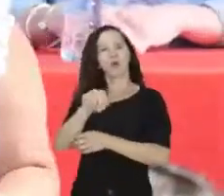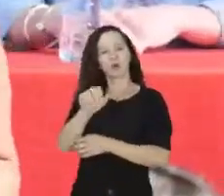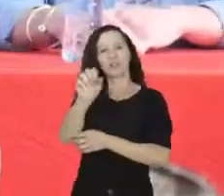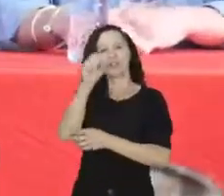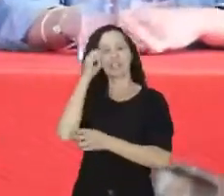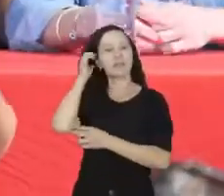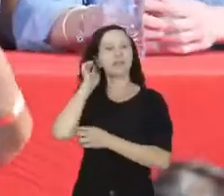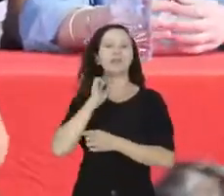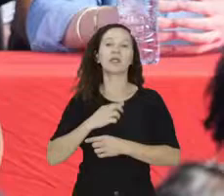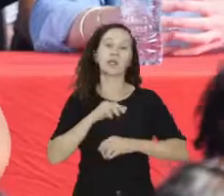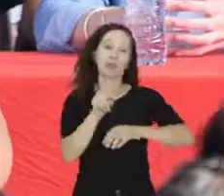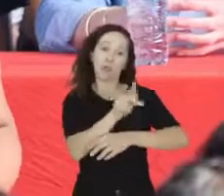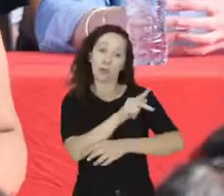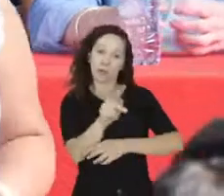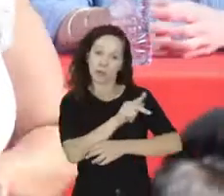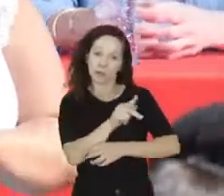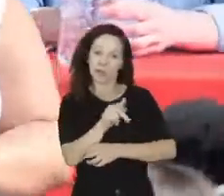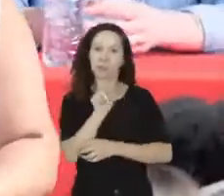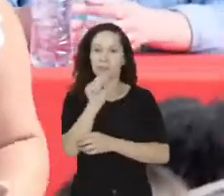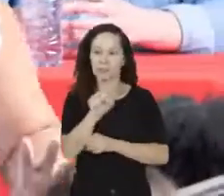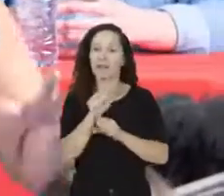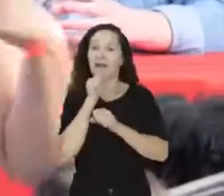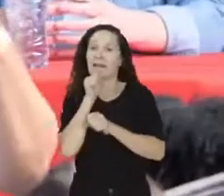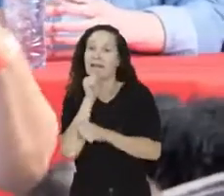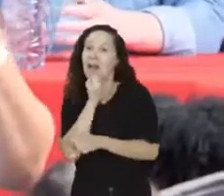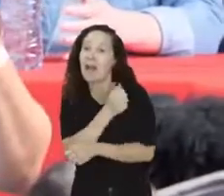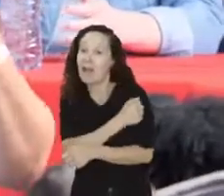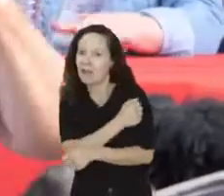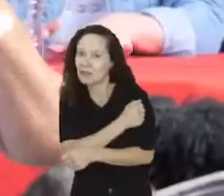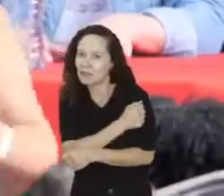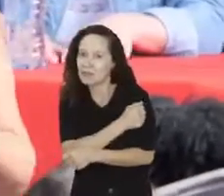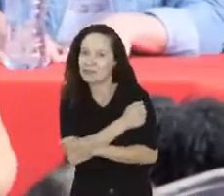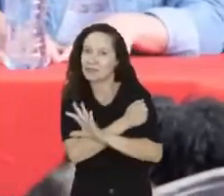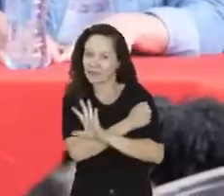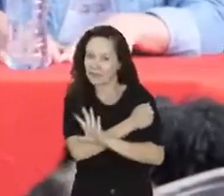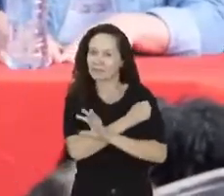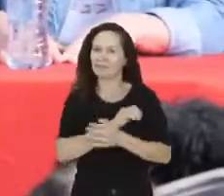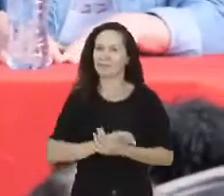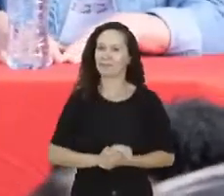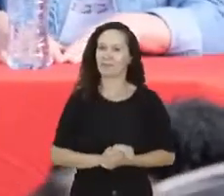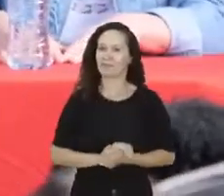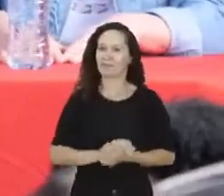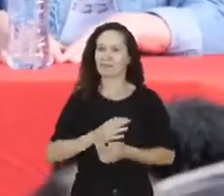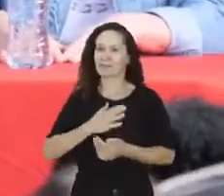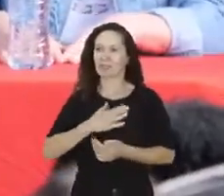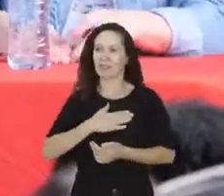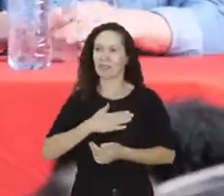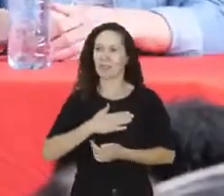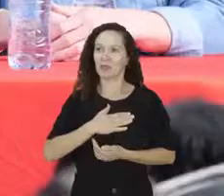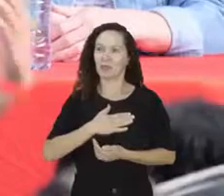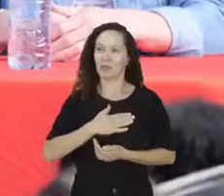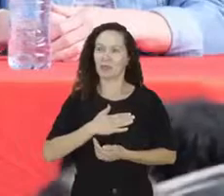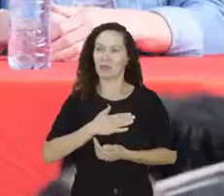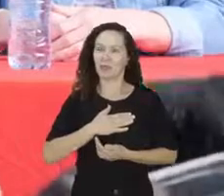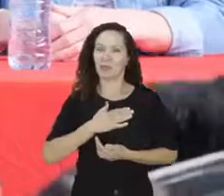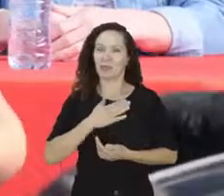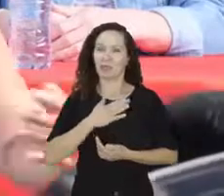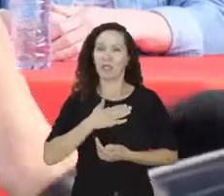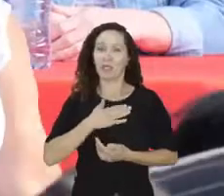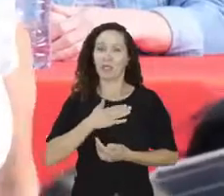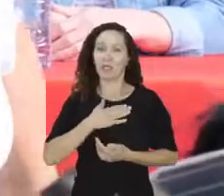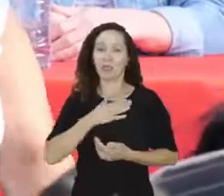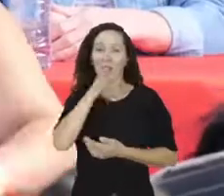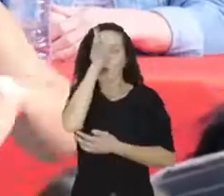Isaura. Tudo que eu sou hoje, eu me dou a UNAS. Meu, tudo que eu aprendi, lição de vida, lição